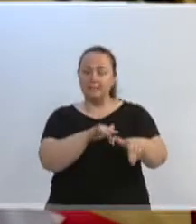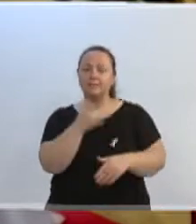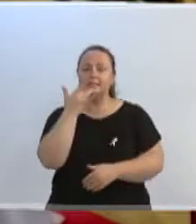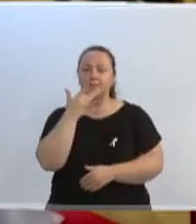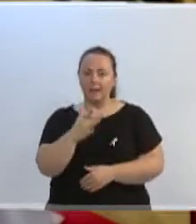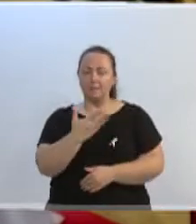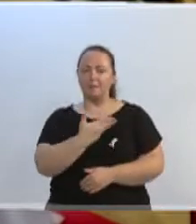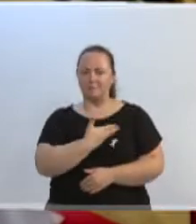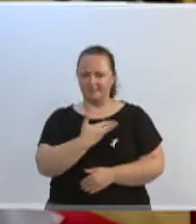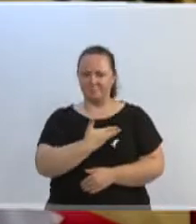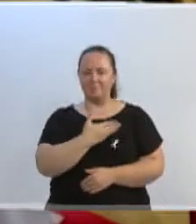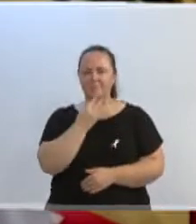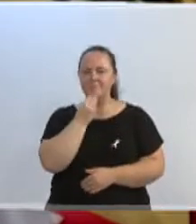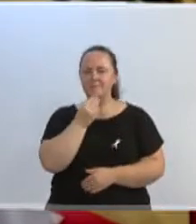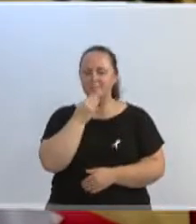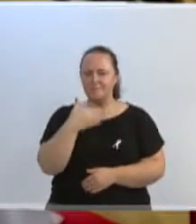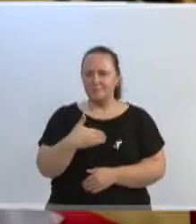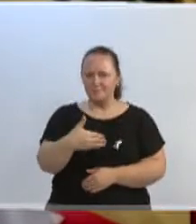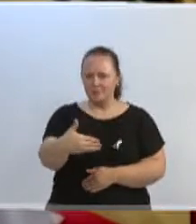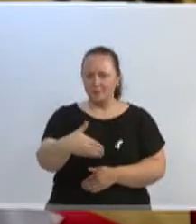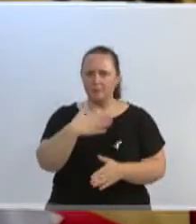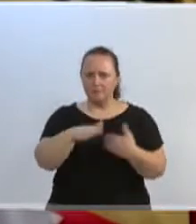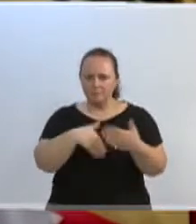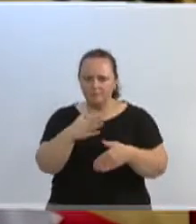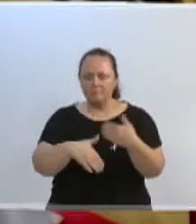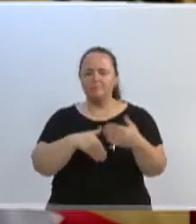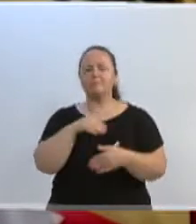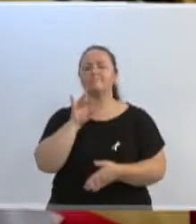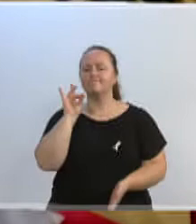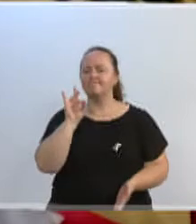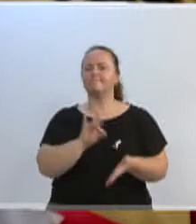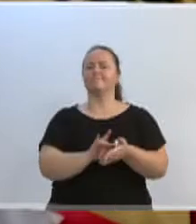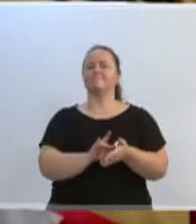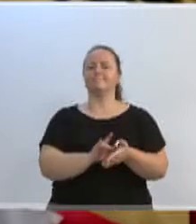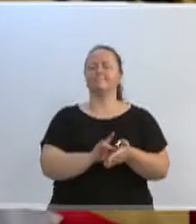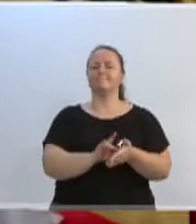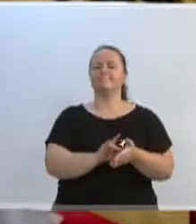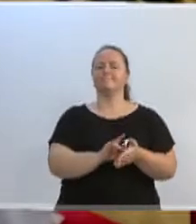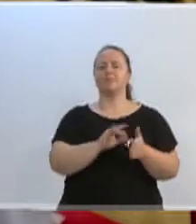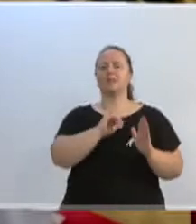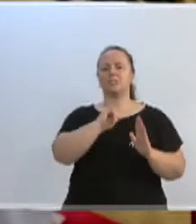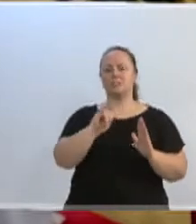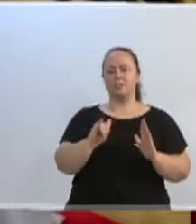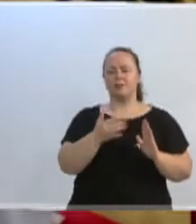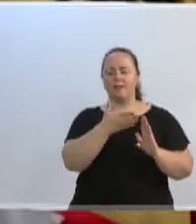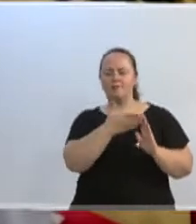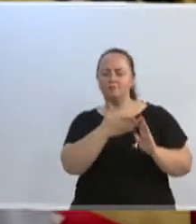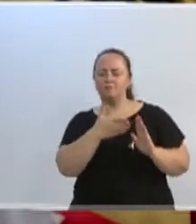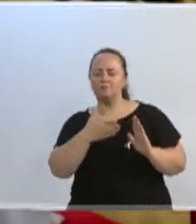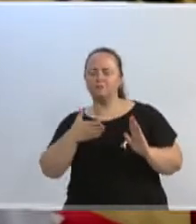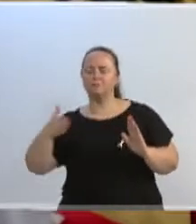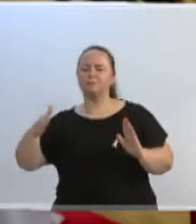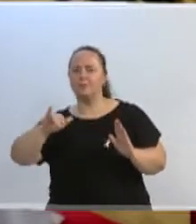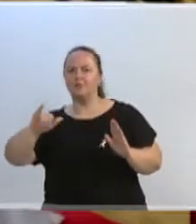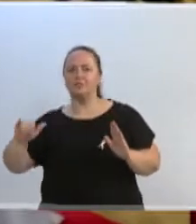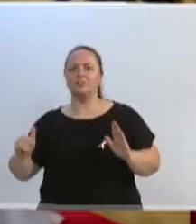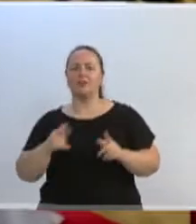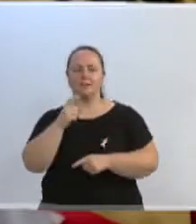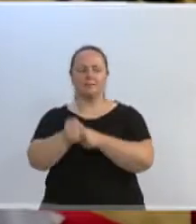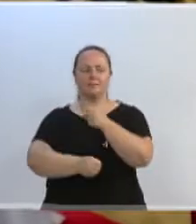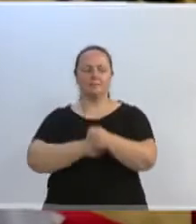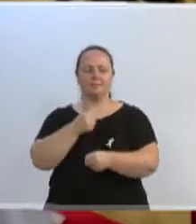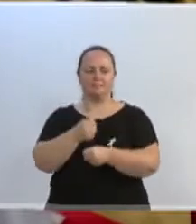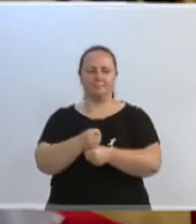e amigo Bruno Cunha, ele vai se tornar setembro de janeiro a janeiro. E essa questão